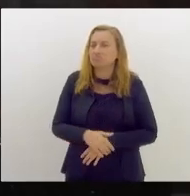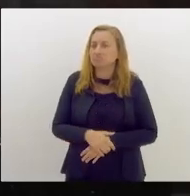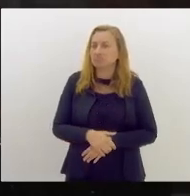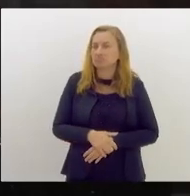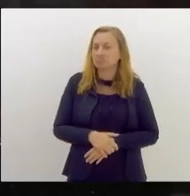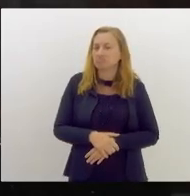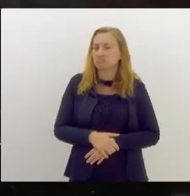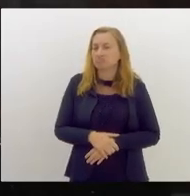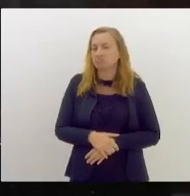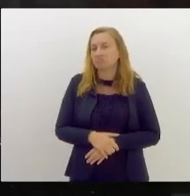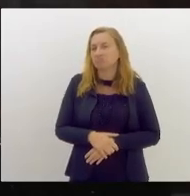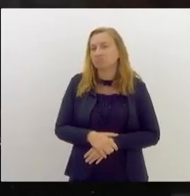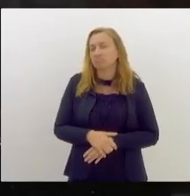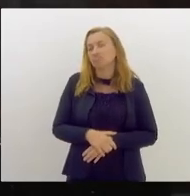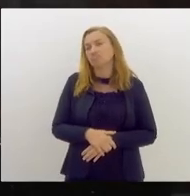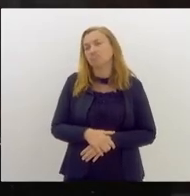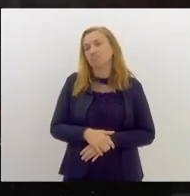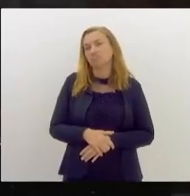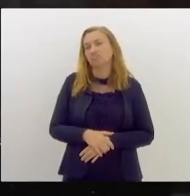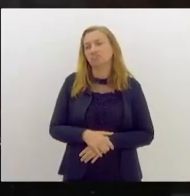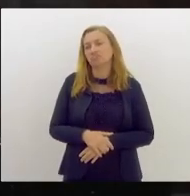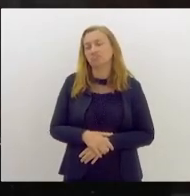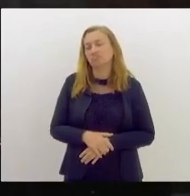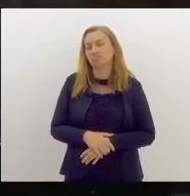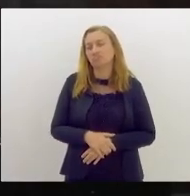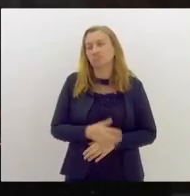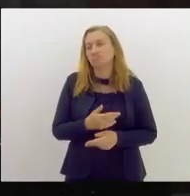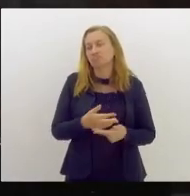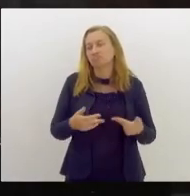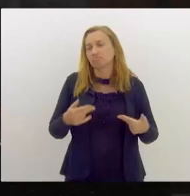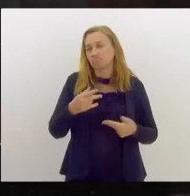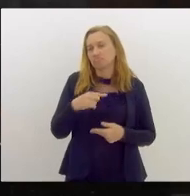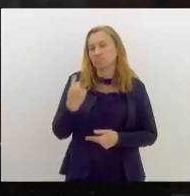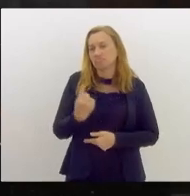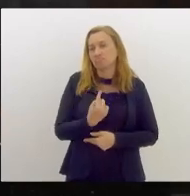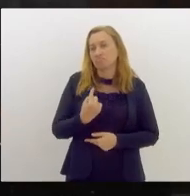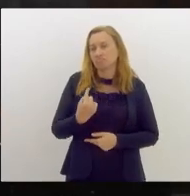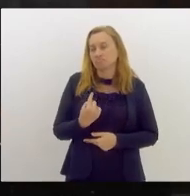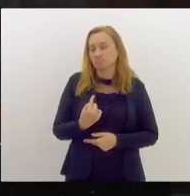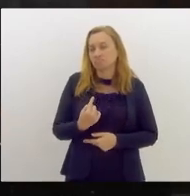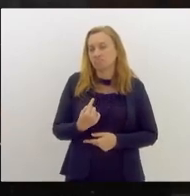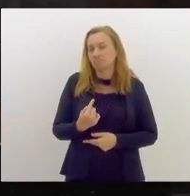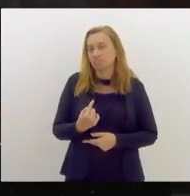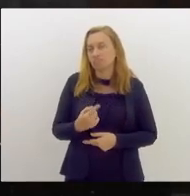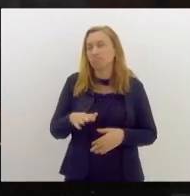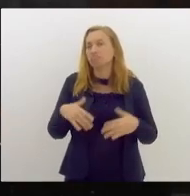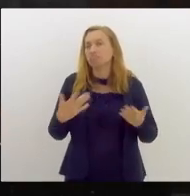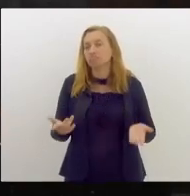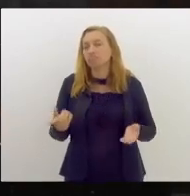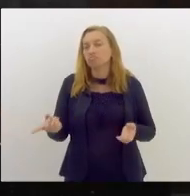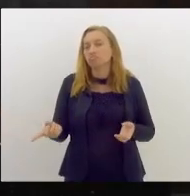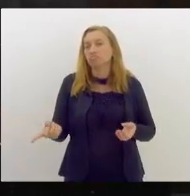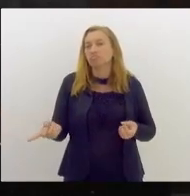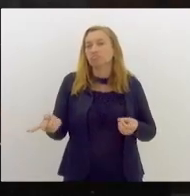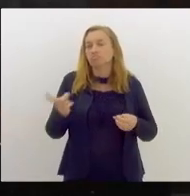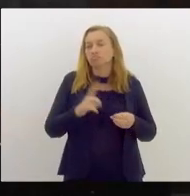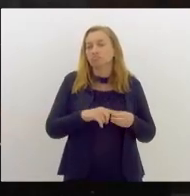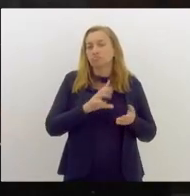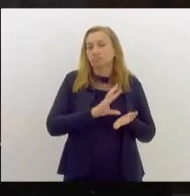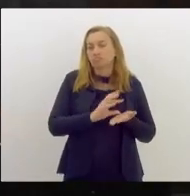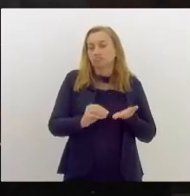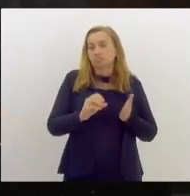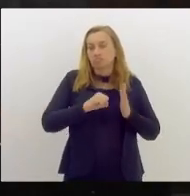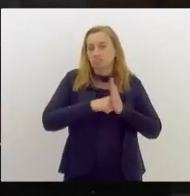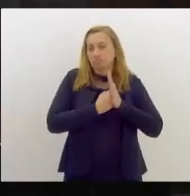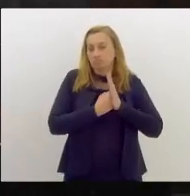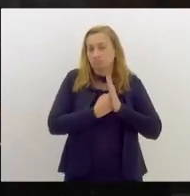por muito de nós inclusive por mim de quando ele traria a pauta os ventos